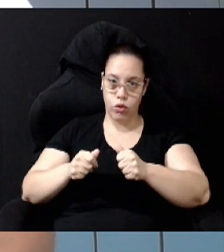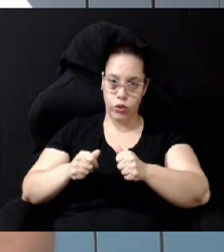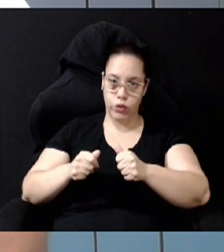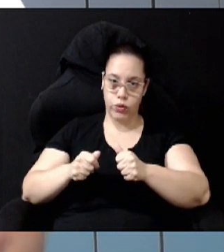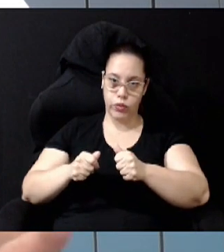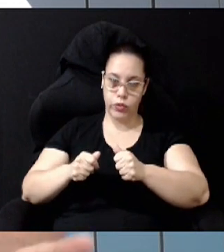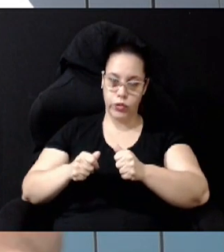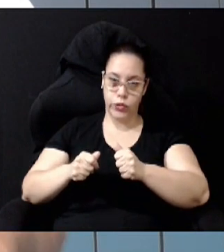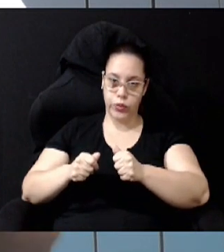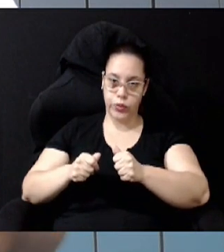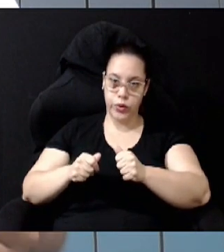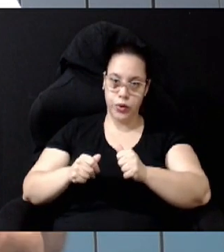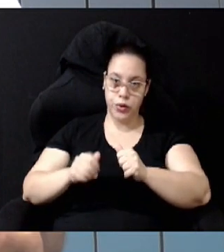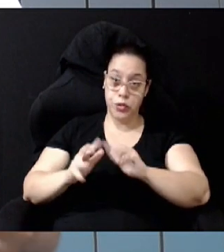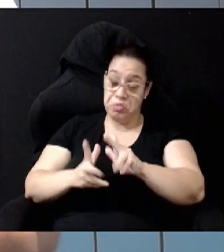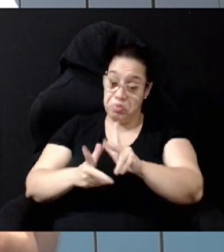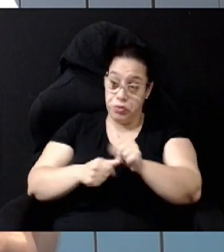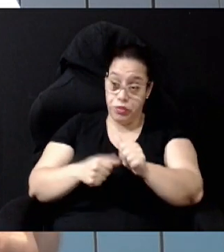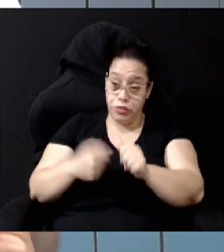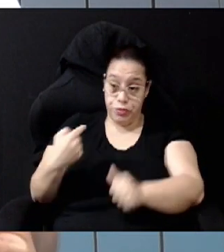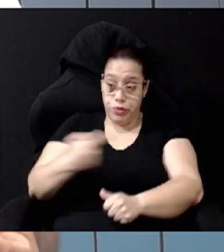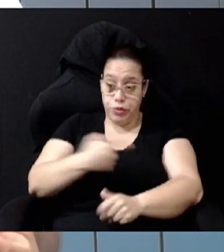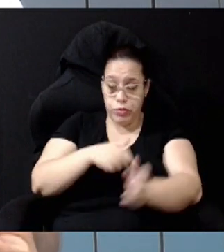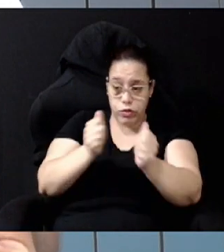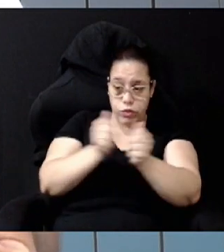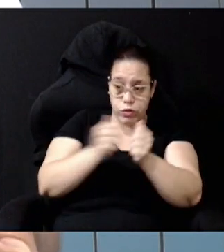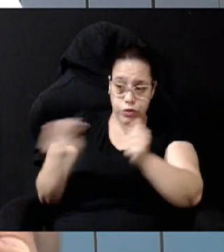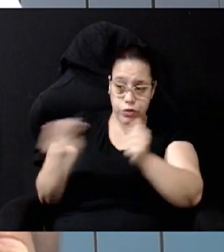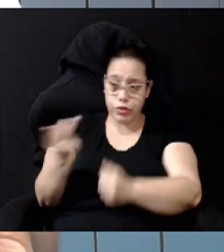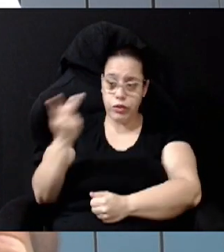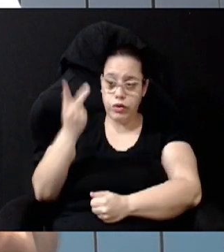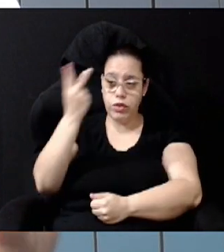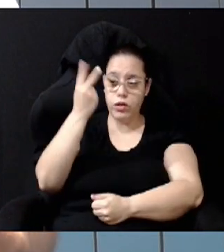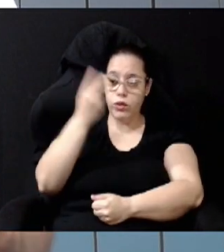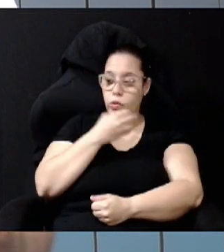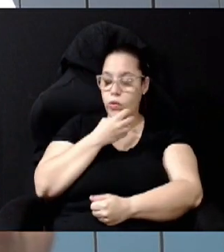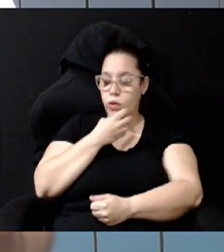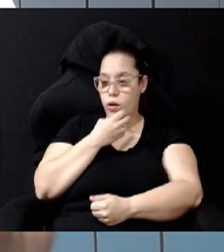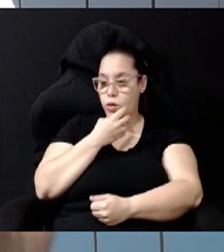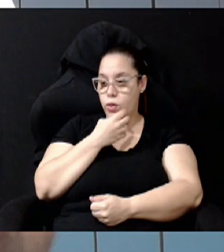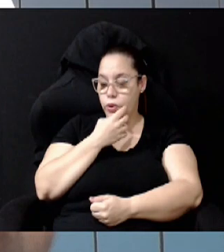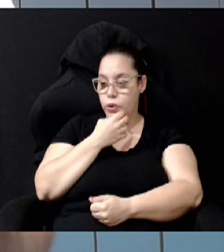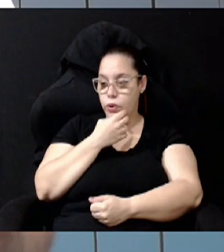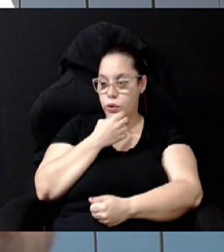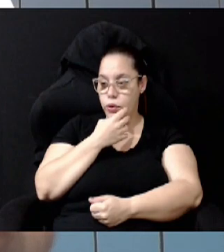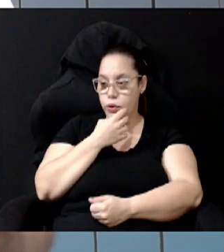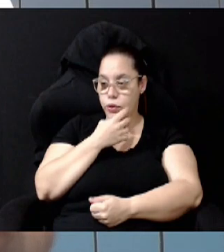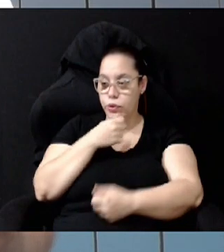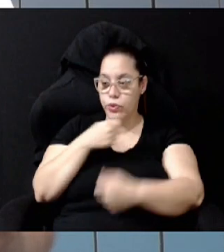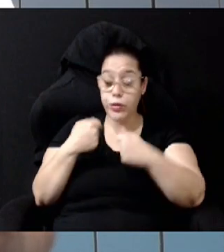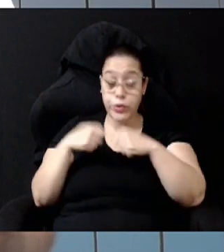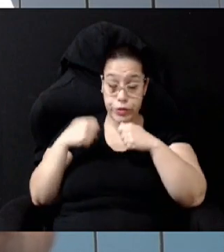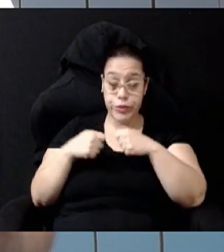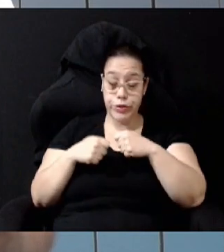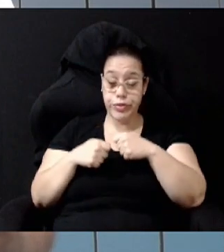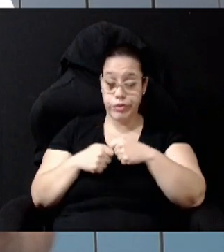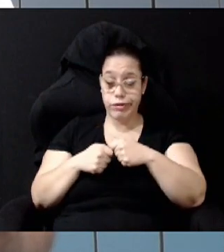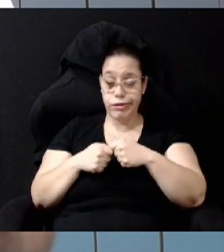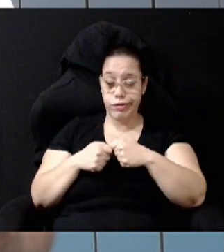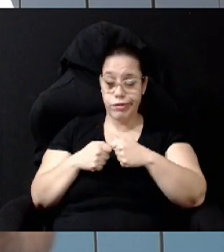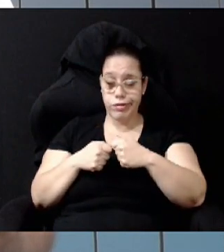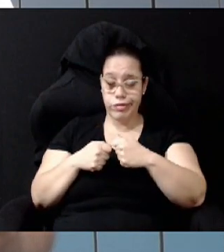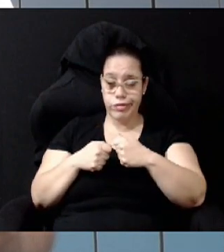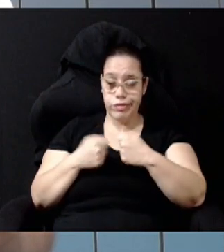a Terra, que estão ao nosso redor e que tem um valor enorme, né? É preciso que a gente